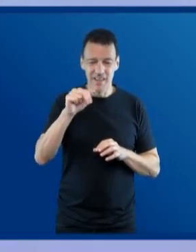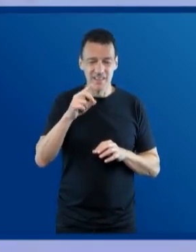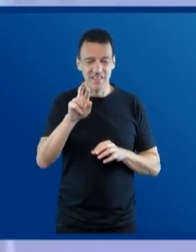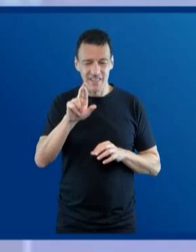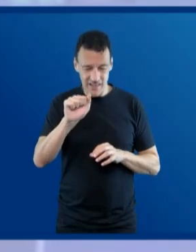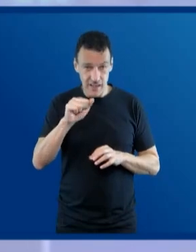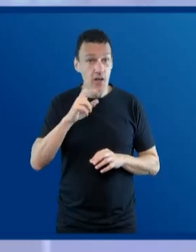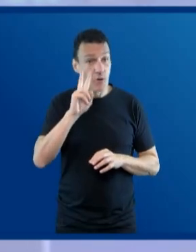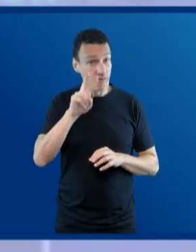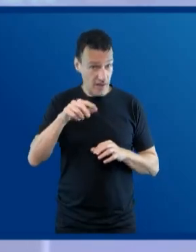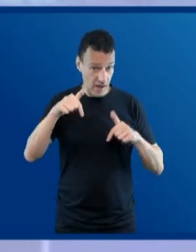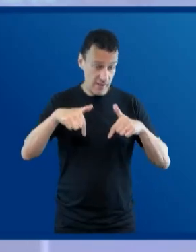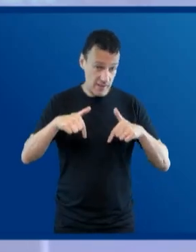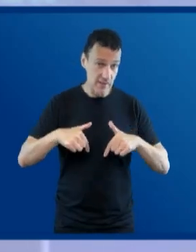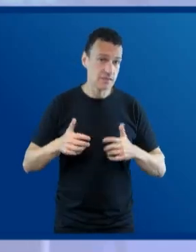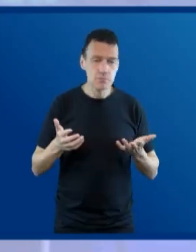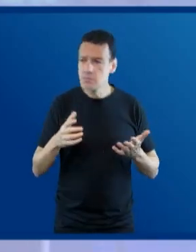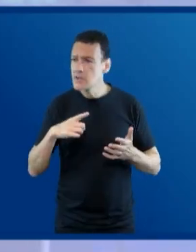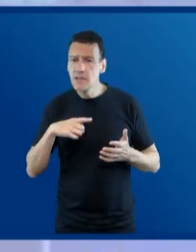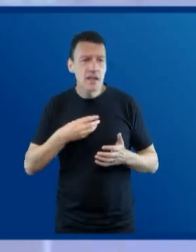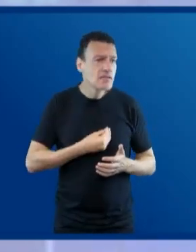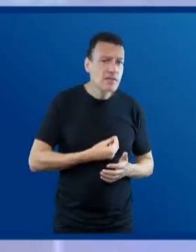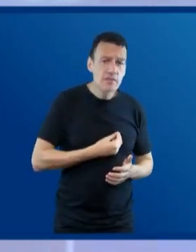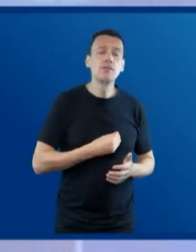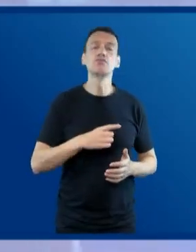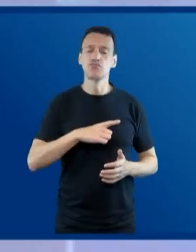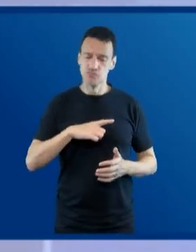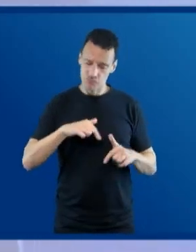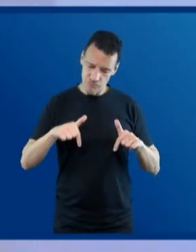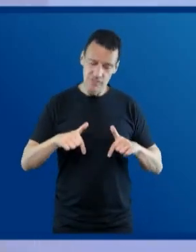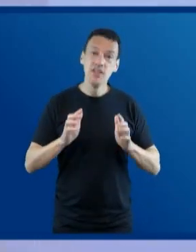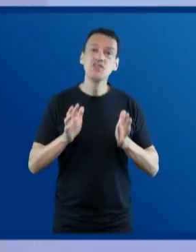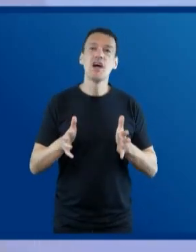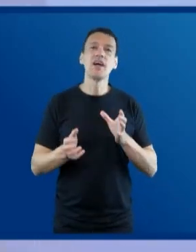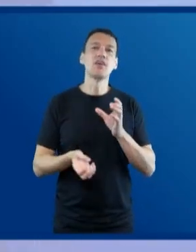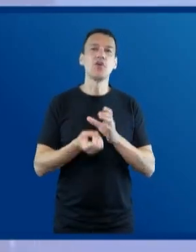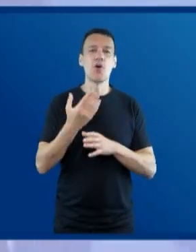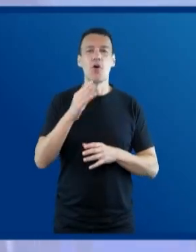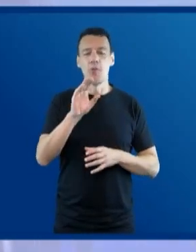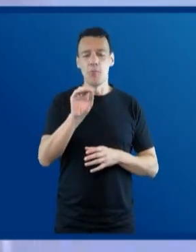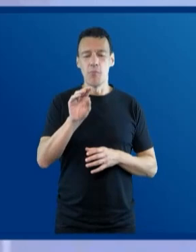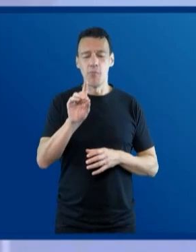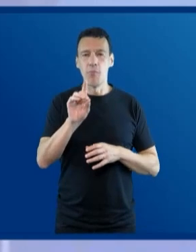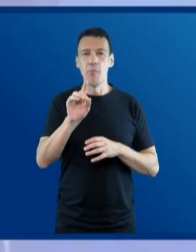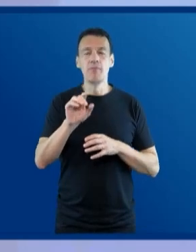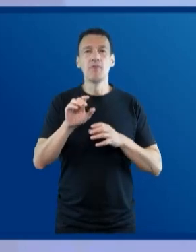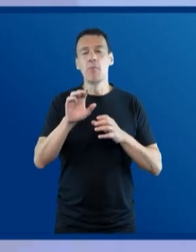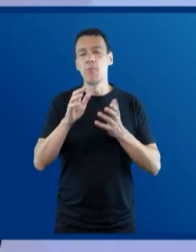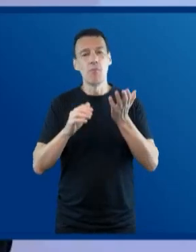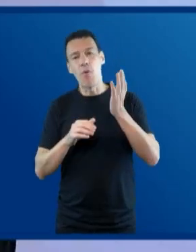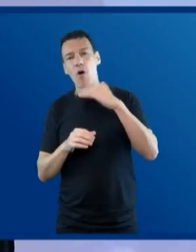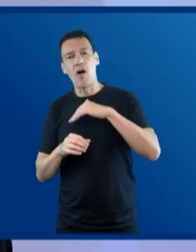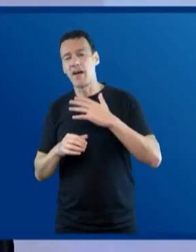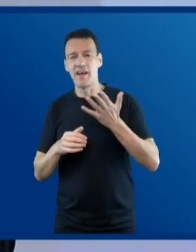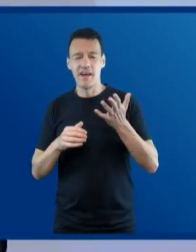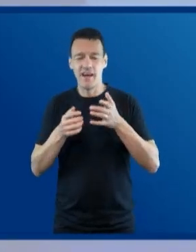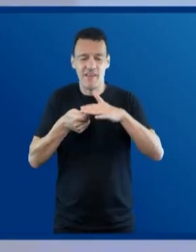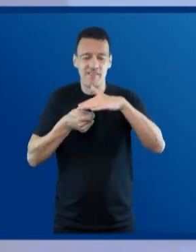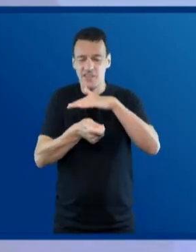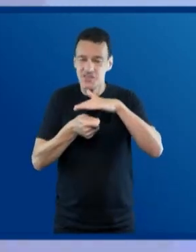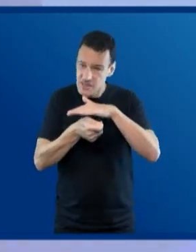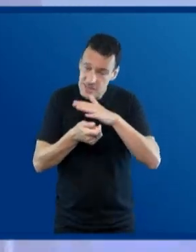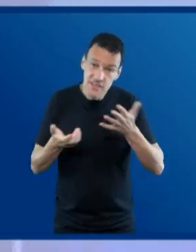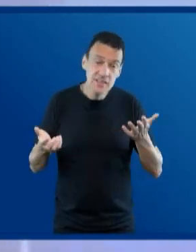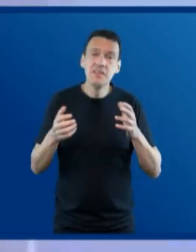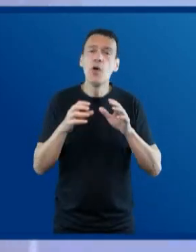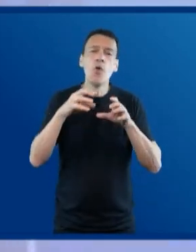que lançou o Bora, a gente fez o lançamento do Bora Investir, que é um site, Bora Investir, que você vê notícias, vê conteúdo sobre